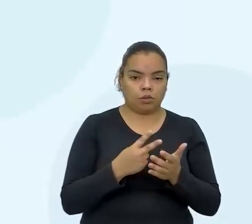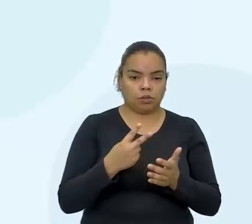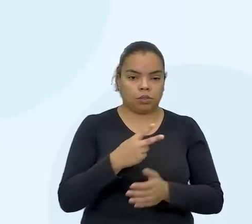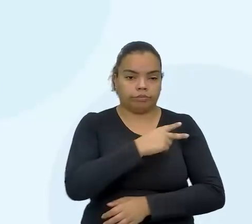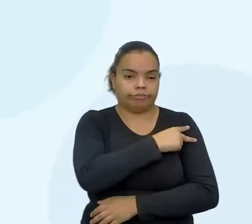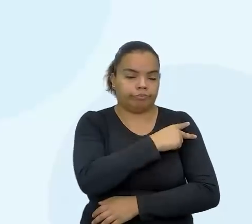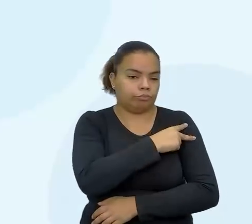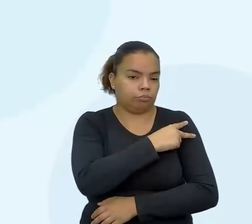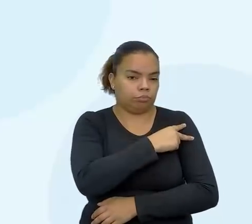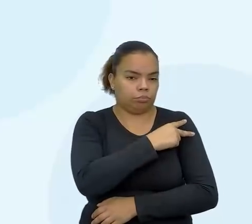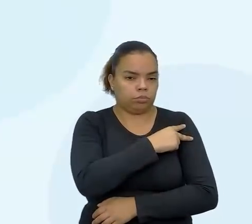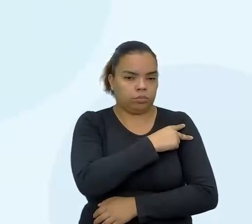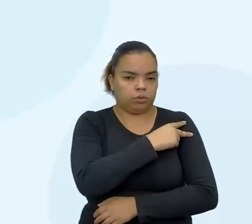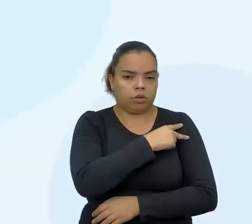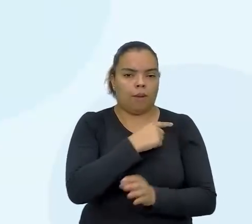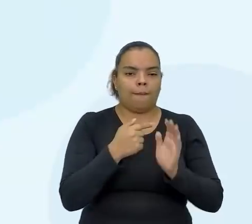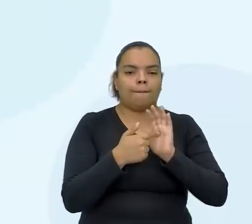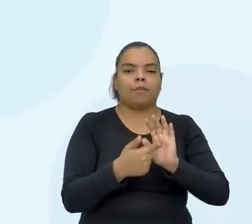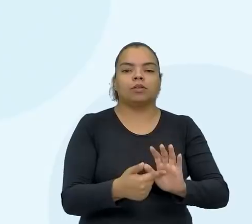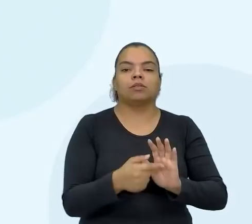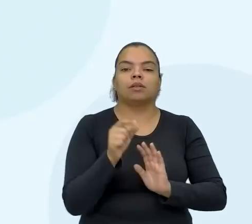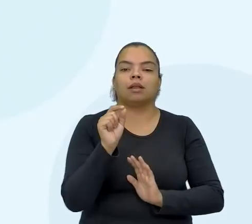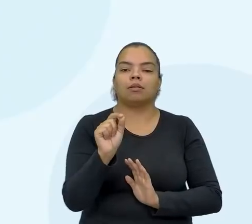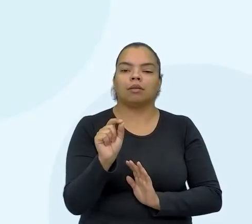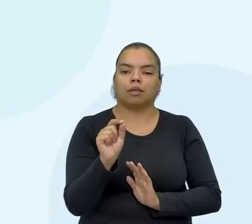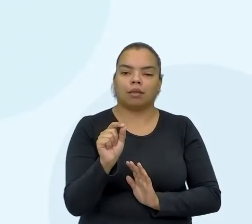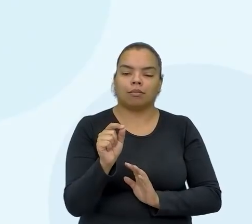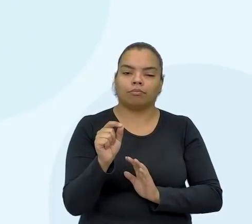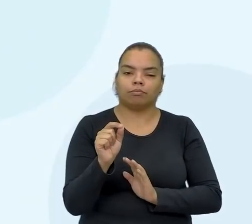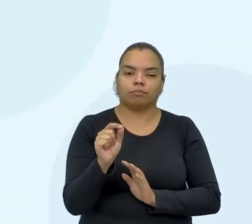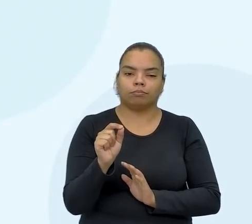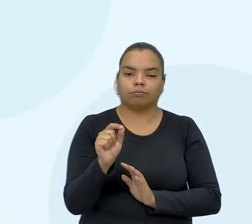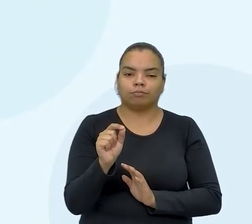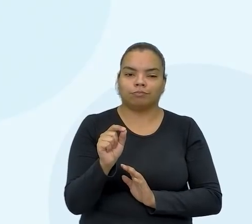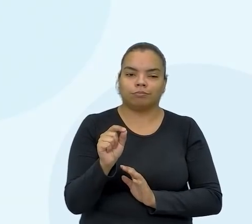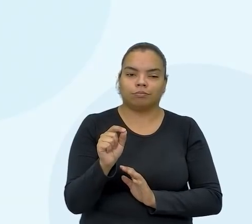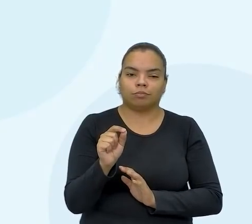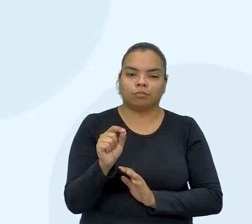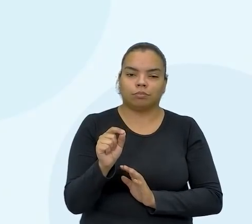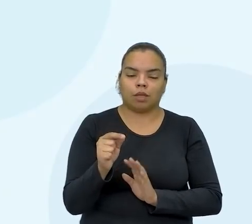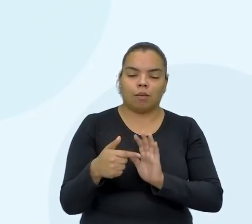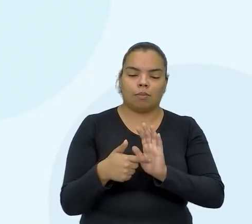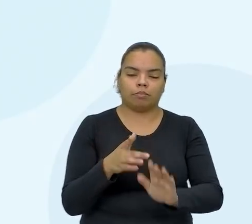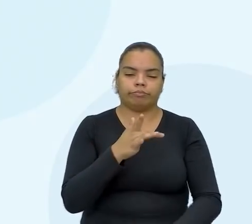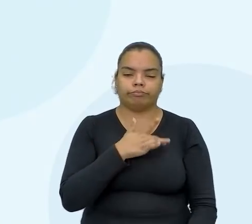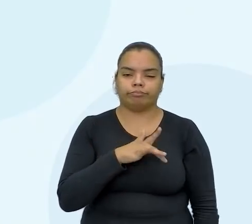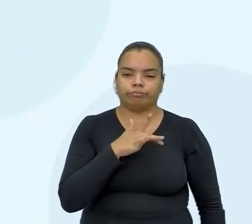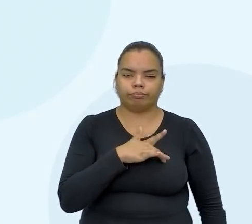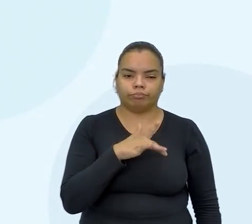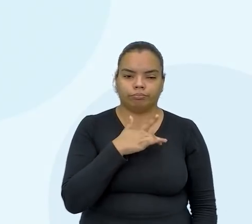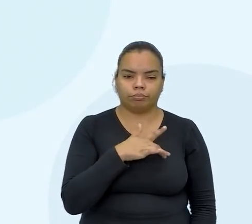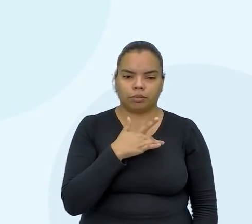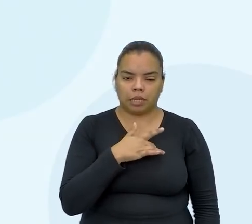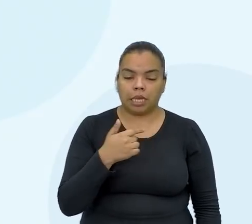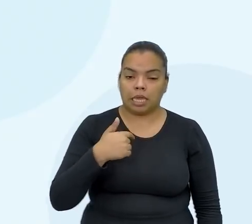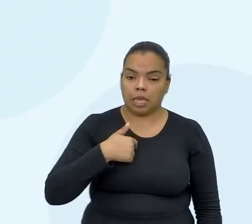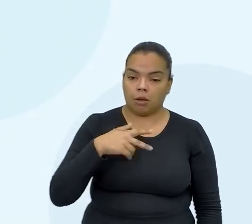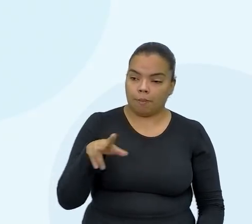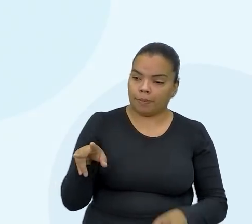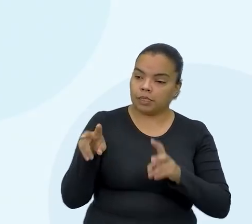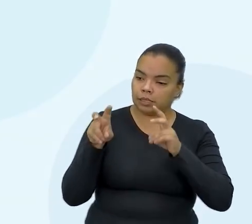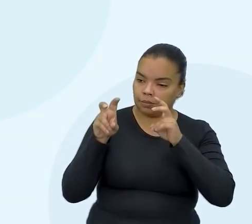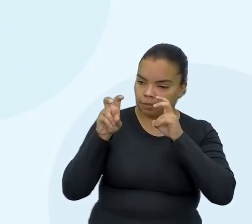nós temos o mostrar compaixão. Então, a temática continua, né? Quando eu percebo e entendo o que o outro